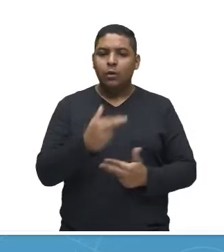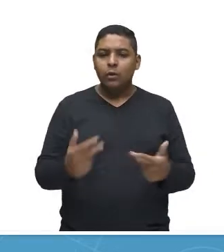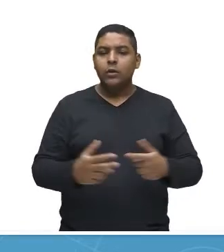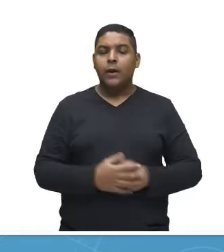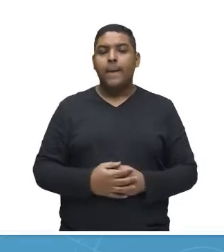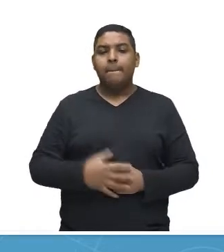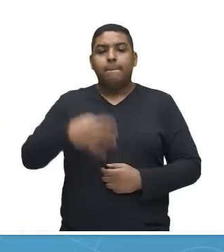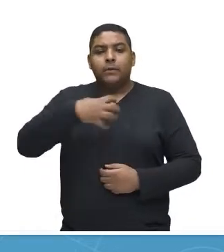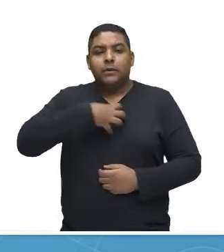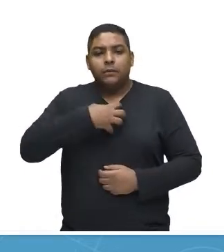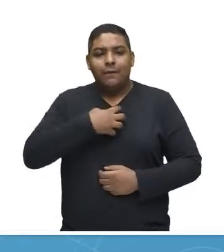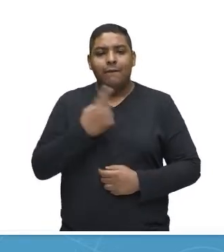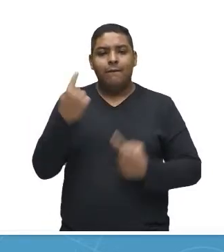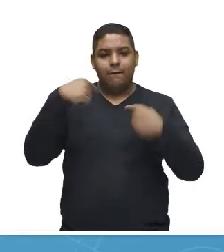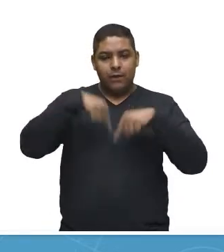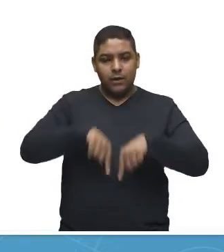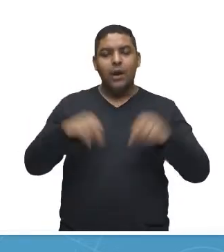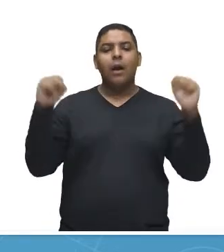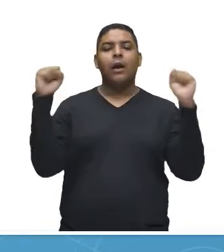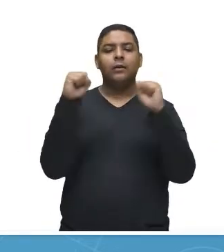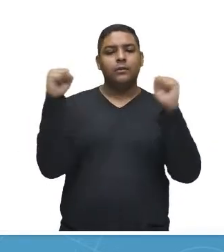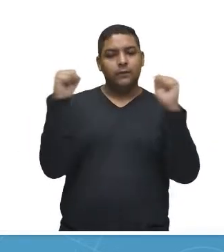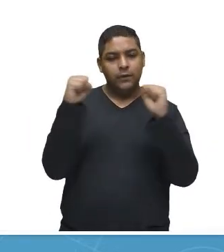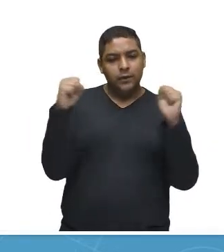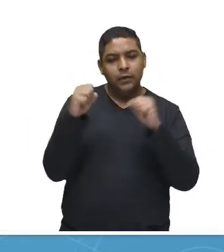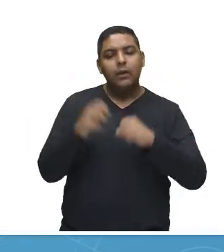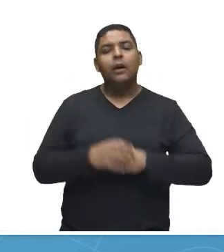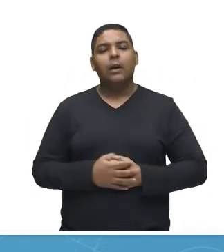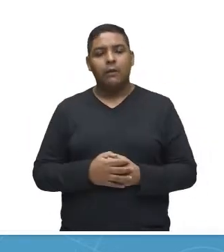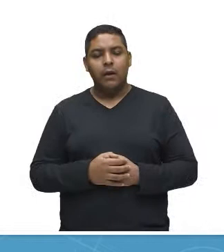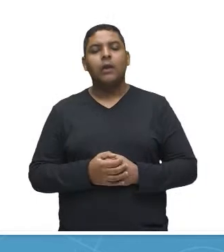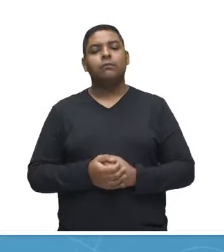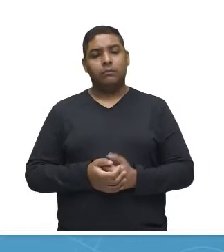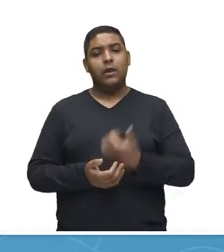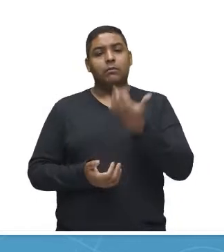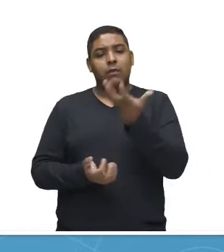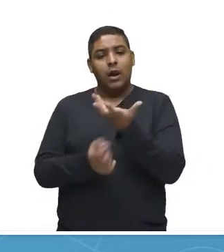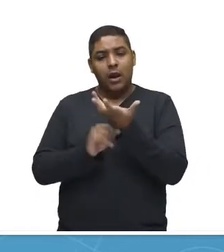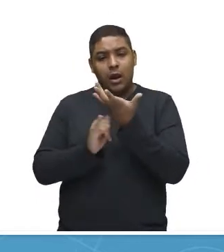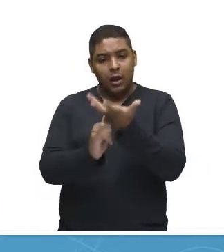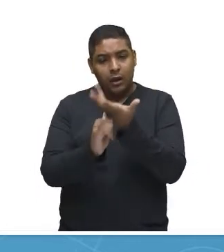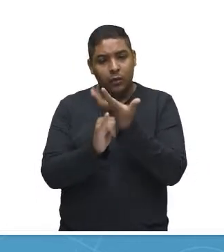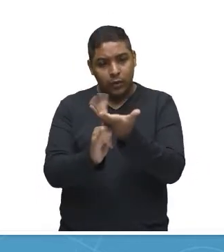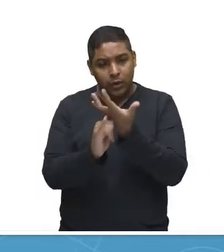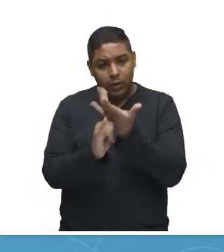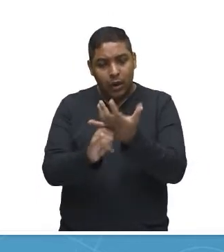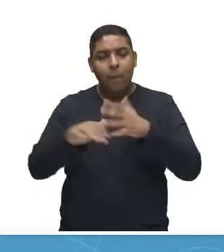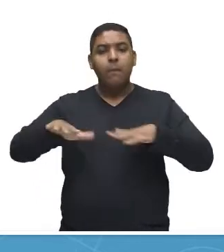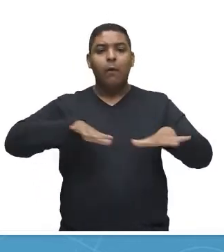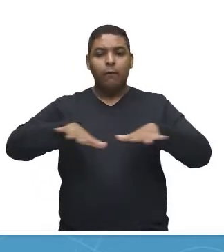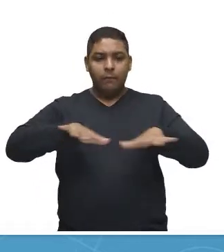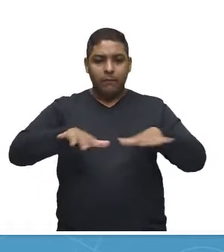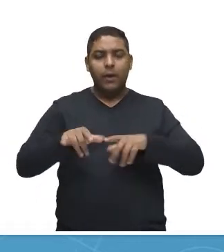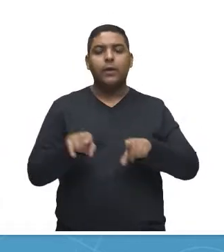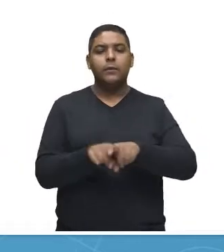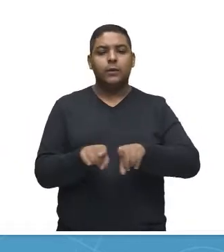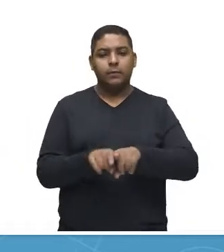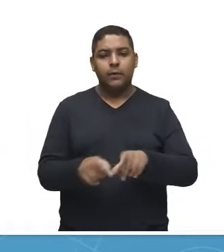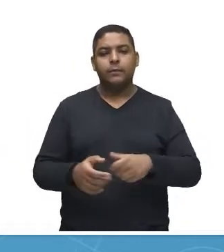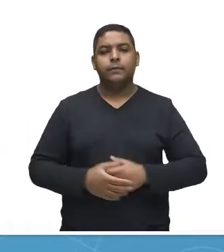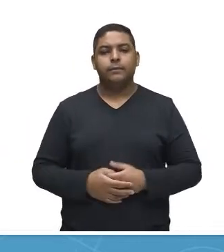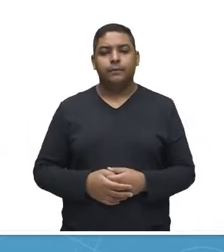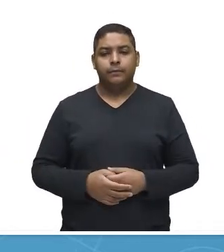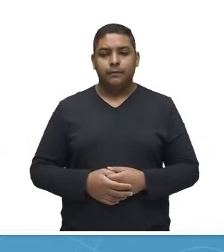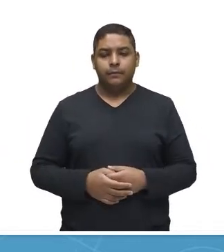que é a questão da atividade física, do gasto calórico, do movimento, tá? Então, agora nós